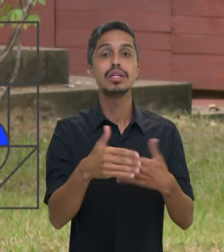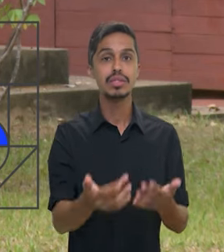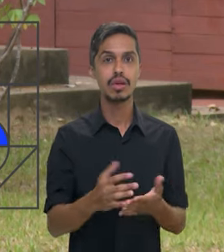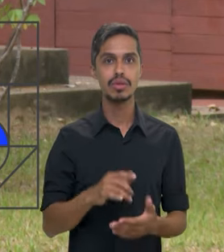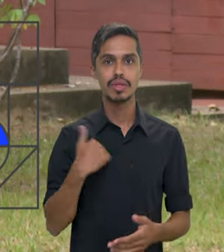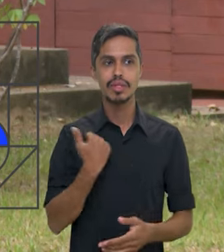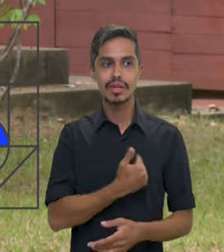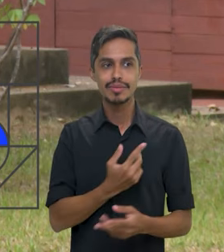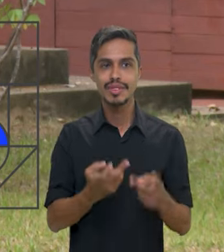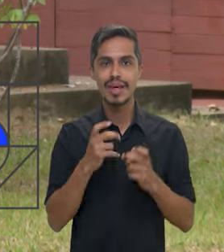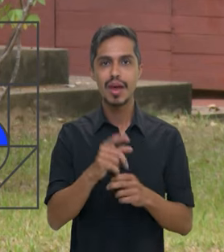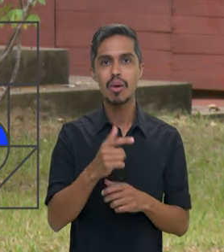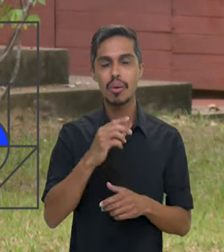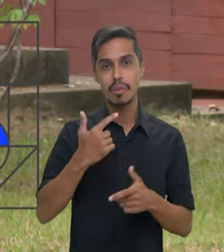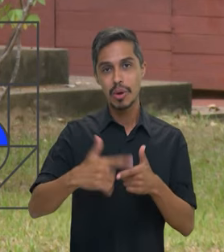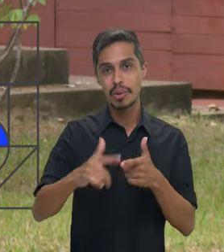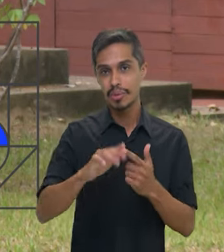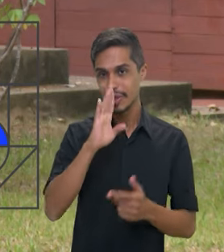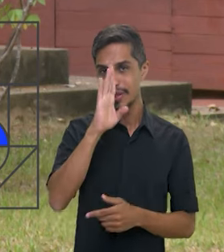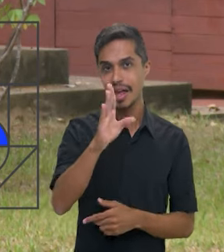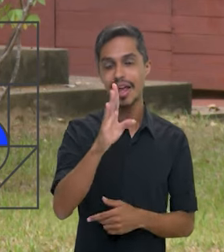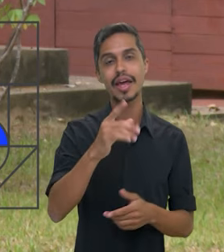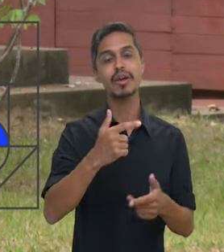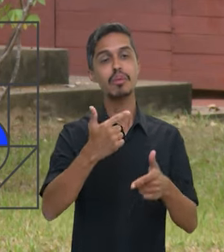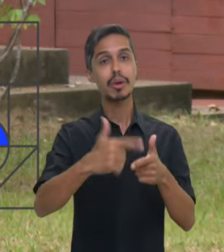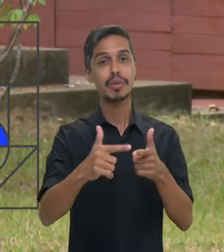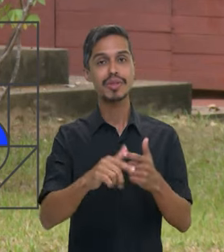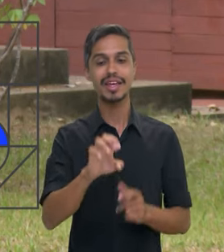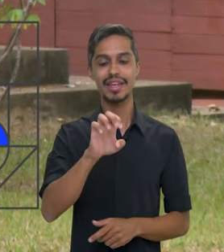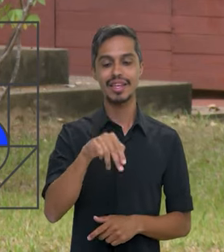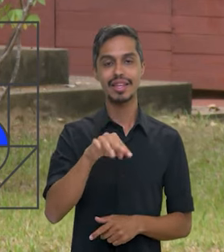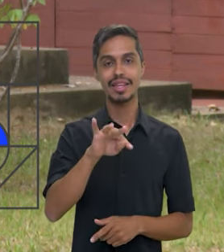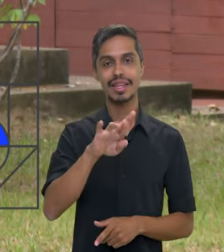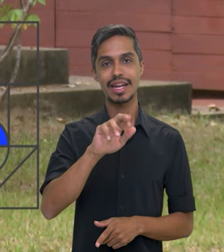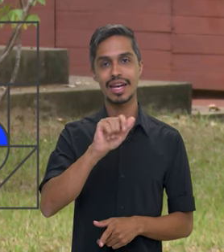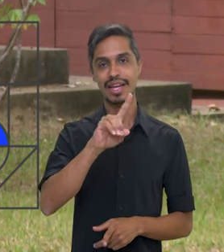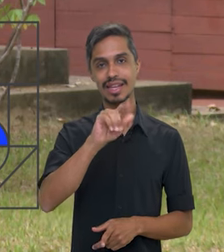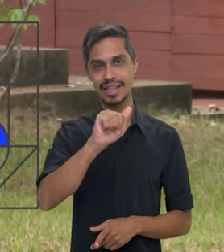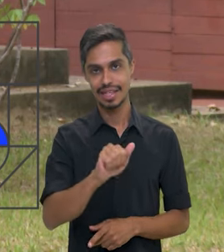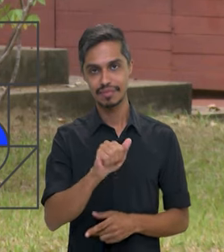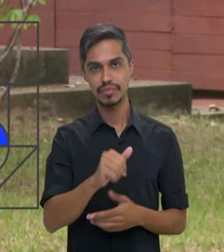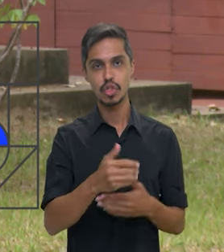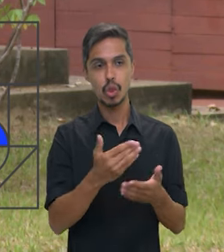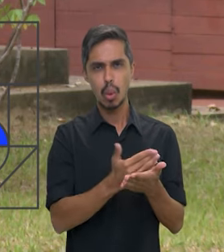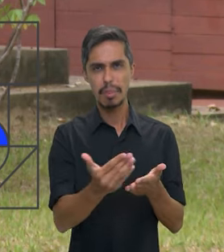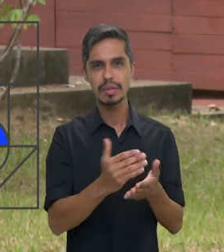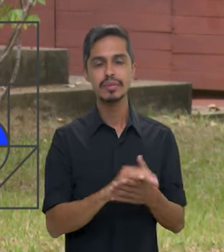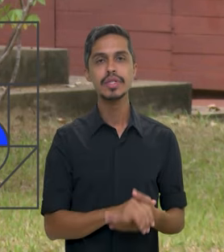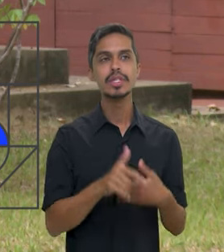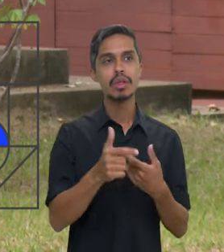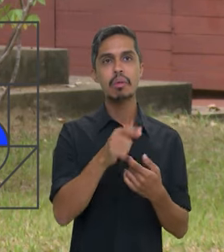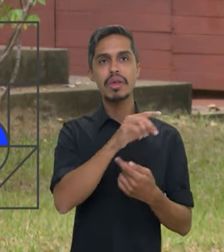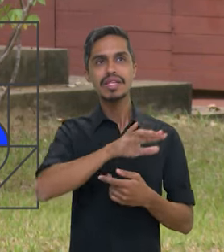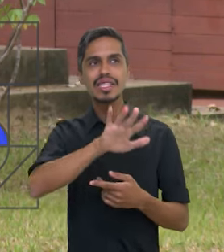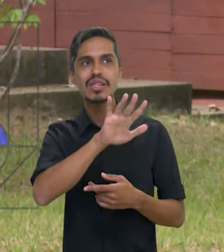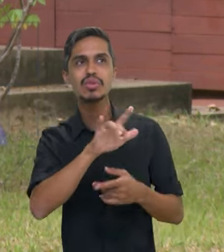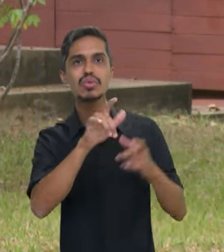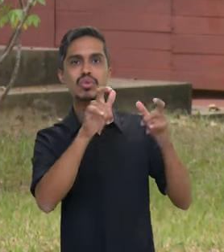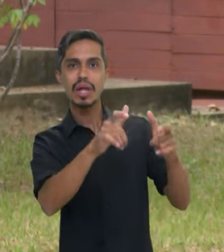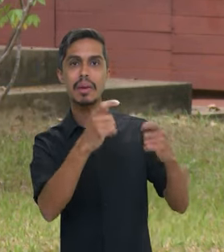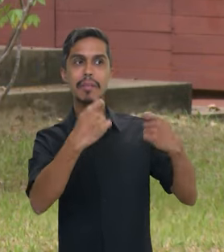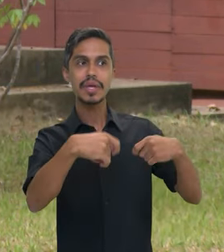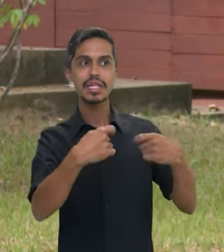E aí, nós identificamos que o principal problema era a questão da entrada, que acabava que essas regiões norte e nordeste